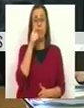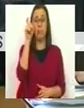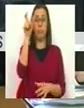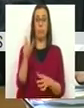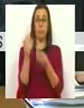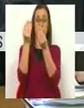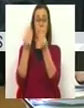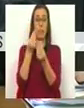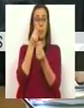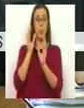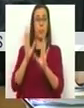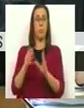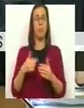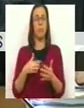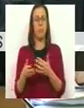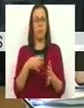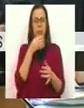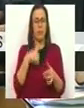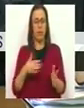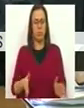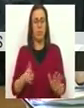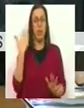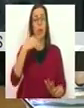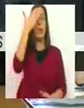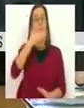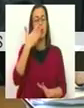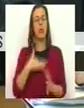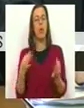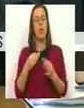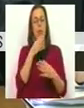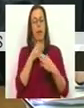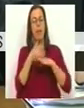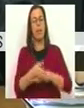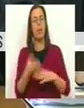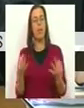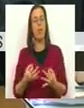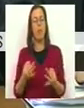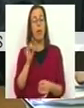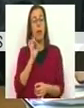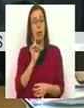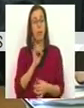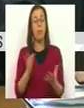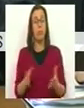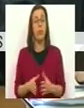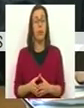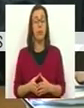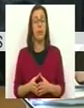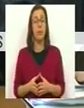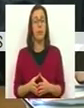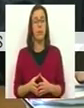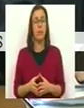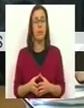com características muito próprias, que não nos importa agora aqui discutir. Há poucos dias tivemos também uma intervenção muito importante